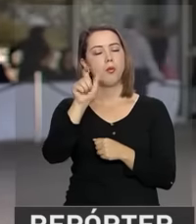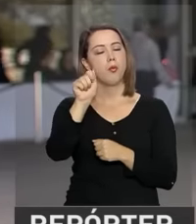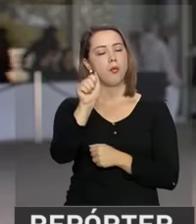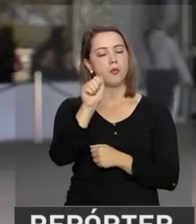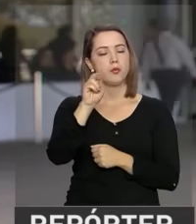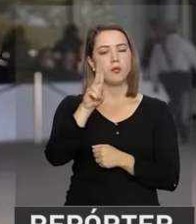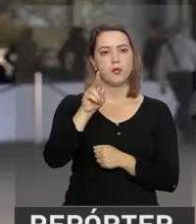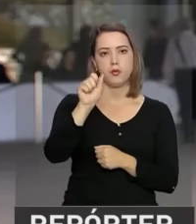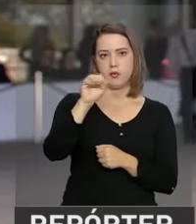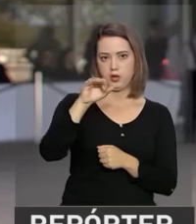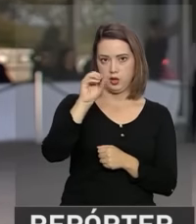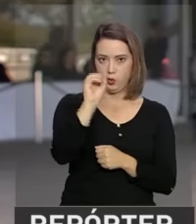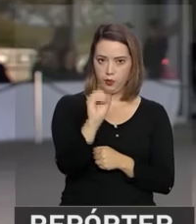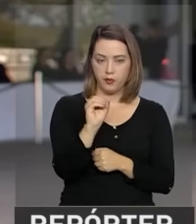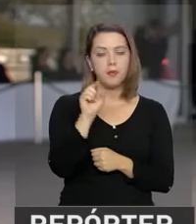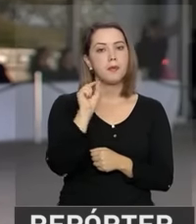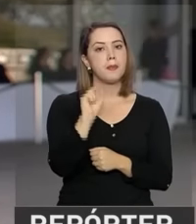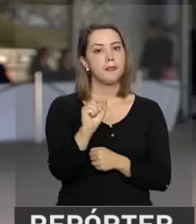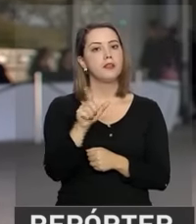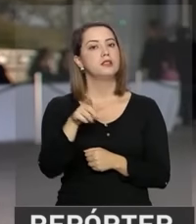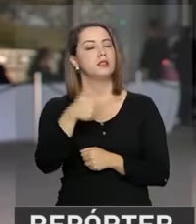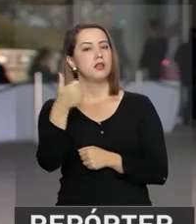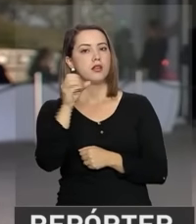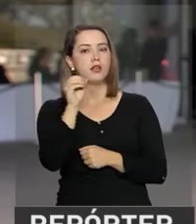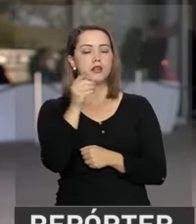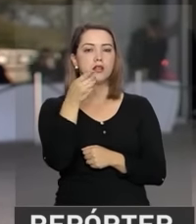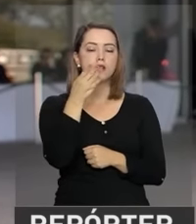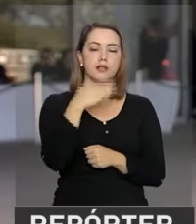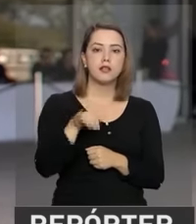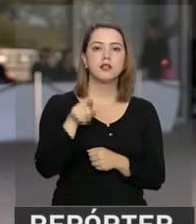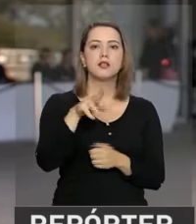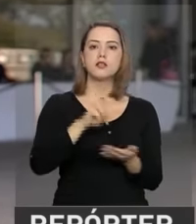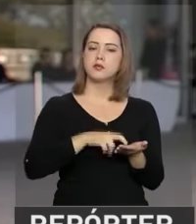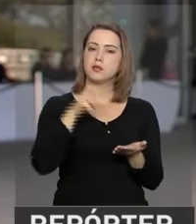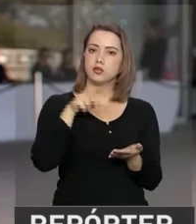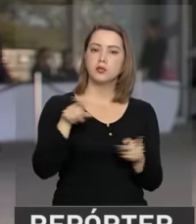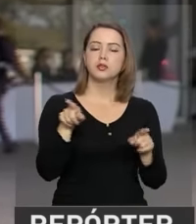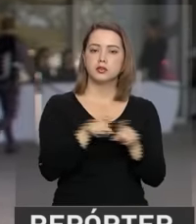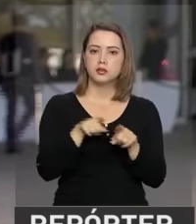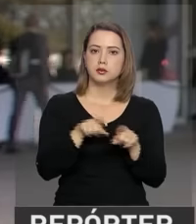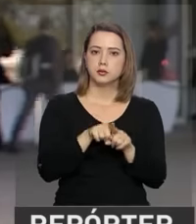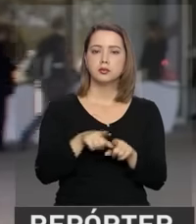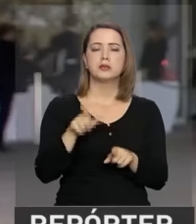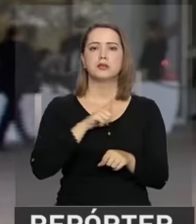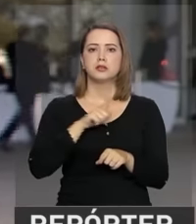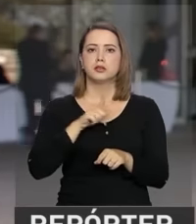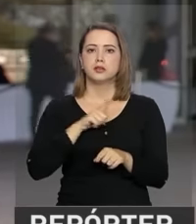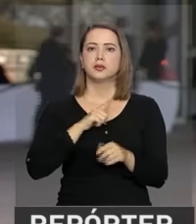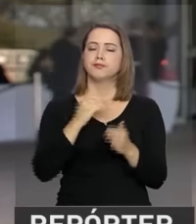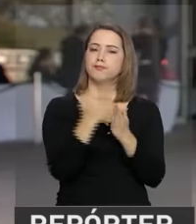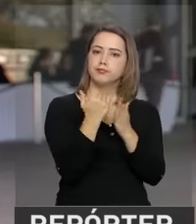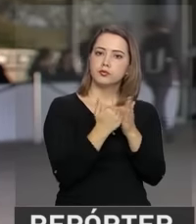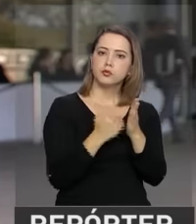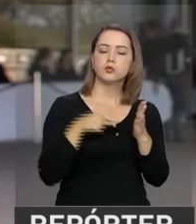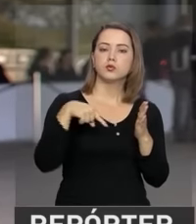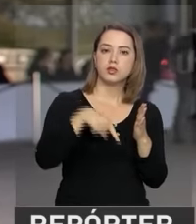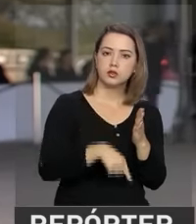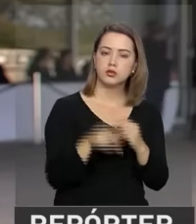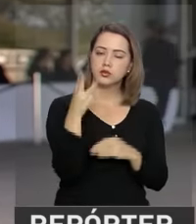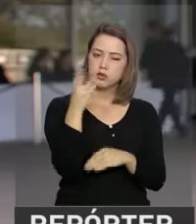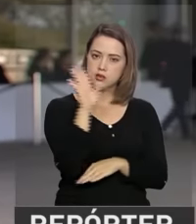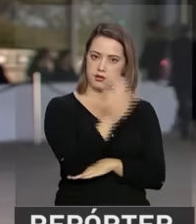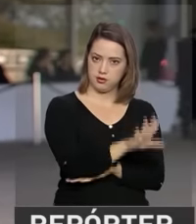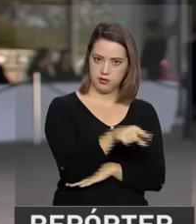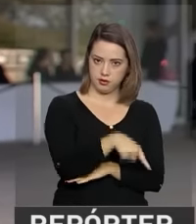10h30 da manhã. Na parte da tarde, o presidente em exercício também tem agenda aqui no Palácio do Planalto. Às 3 horas da tarde, ele se